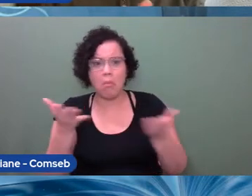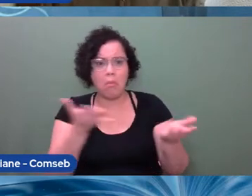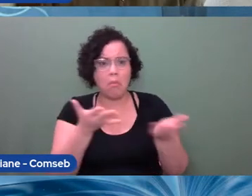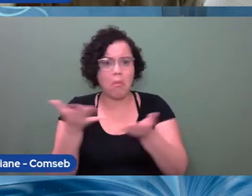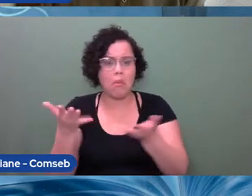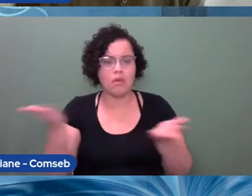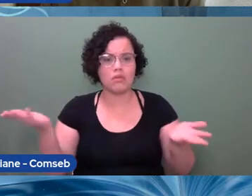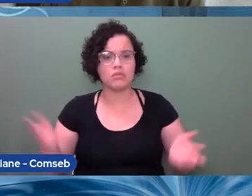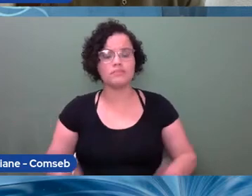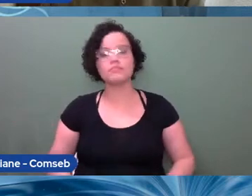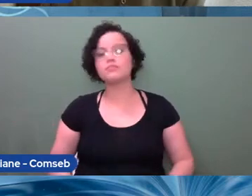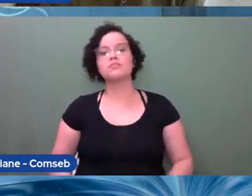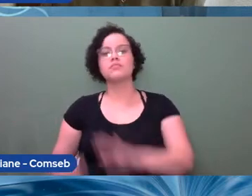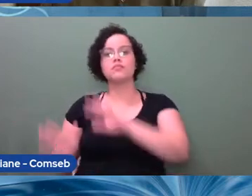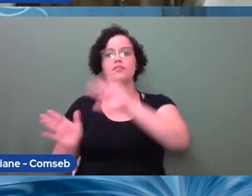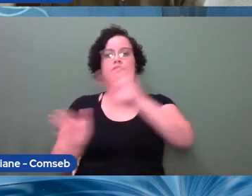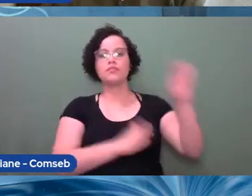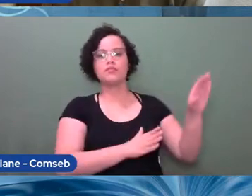a questão